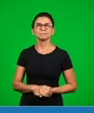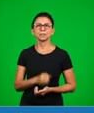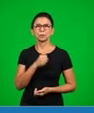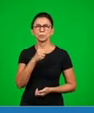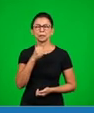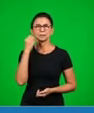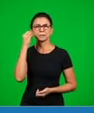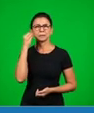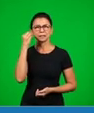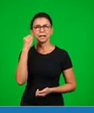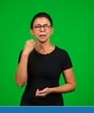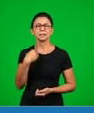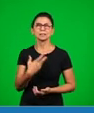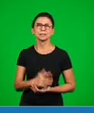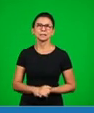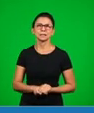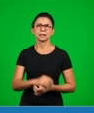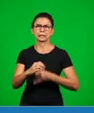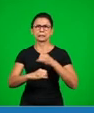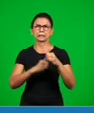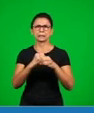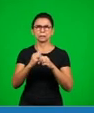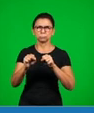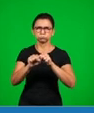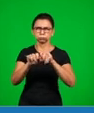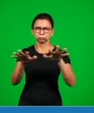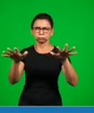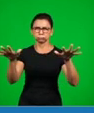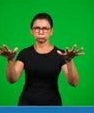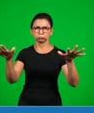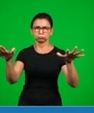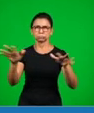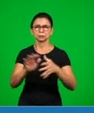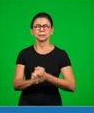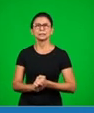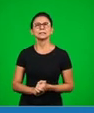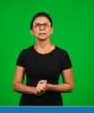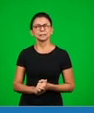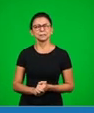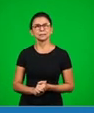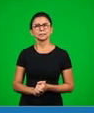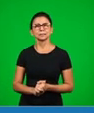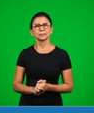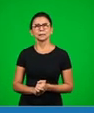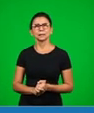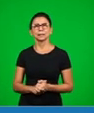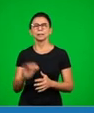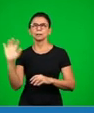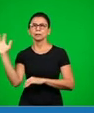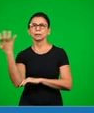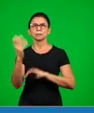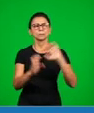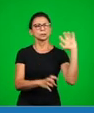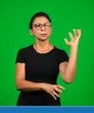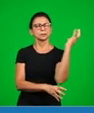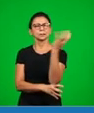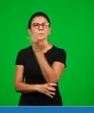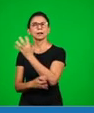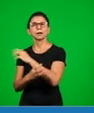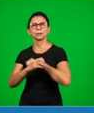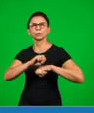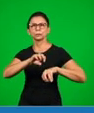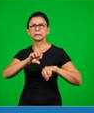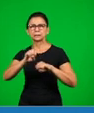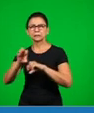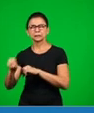convivência, os canais de internet, alguns momentos, a música de Libras, educação ambiental. Então,